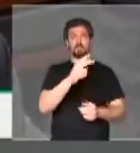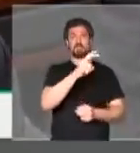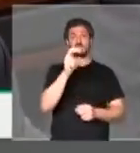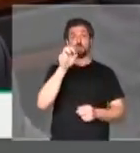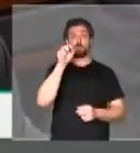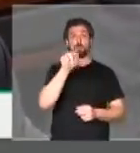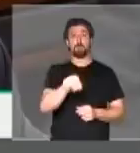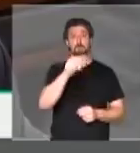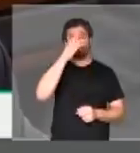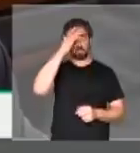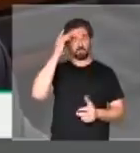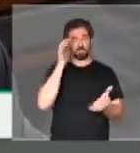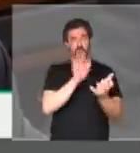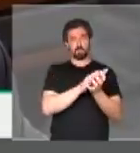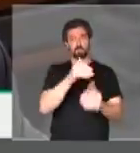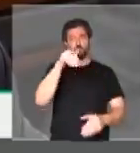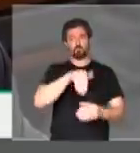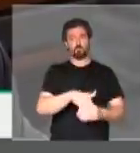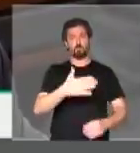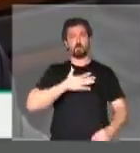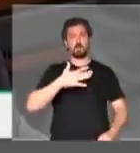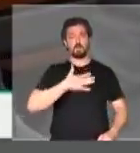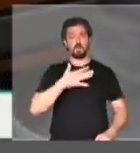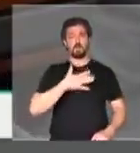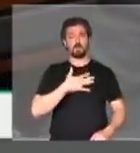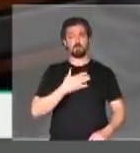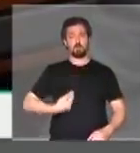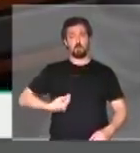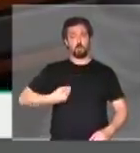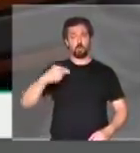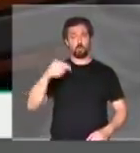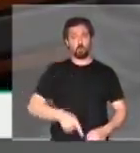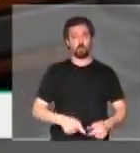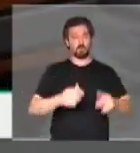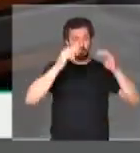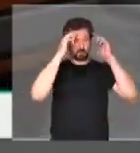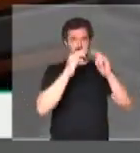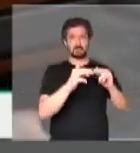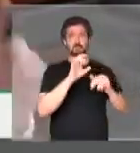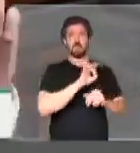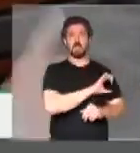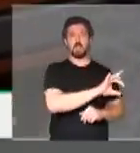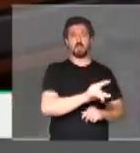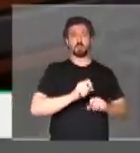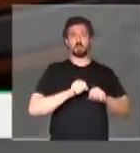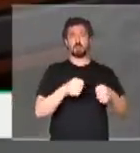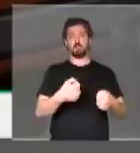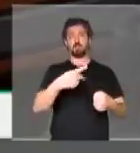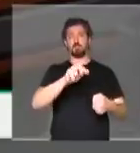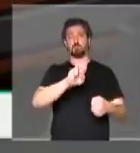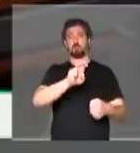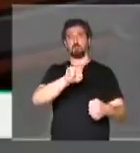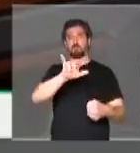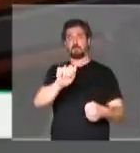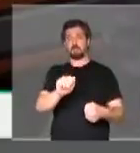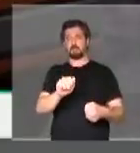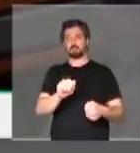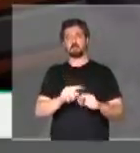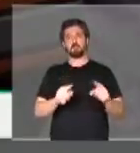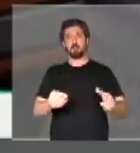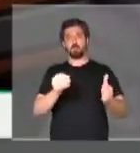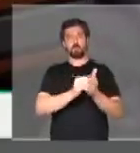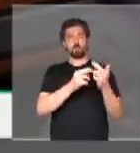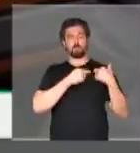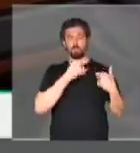500 mil de pernambucanos que votaram em mim. E aqui eu vou honrar cada um deles, defendendo a Previdência, sem ser de